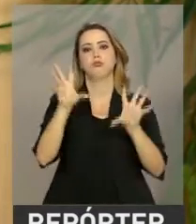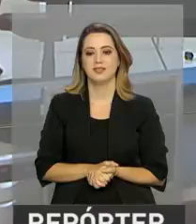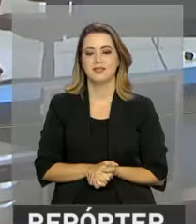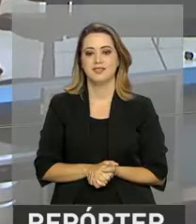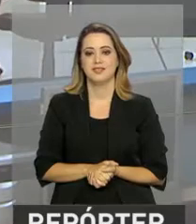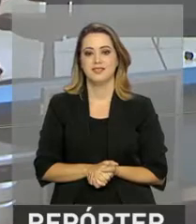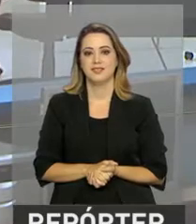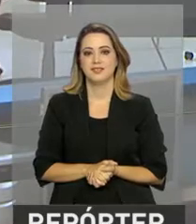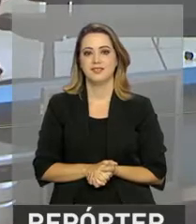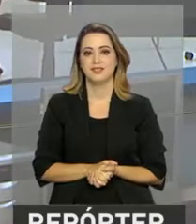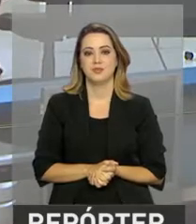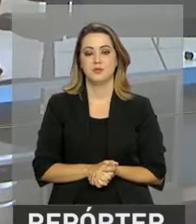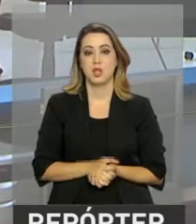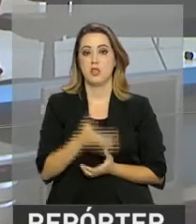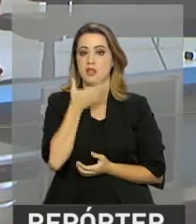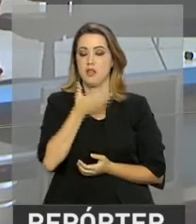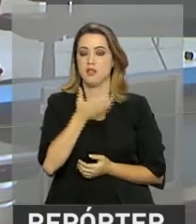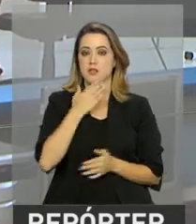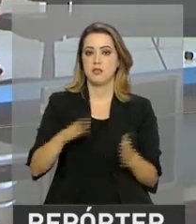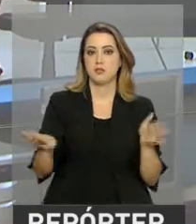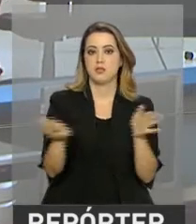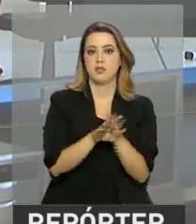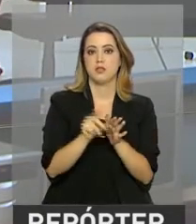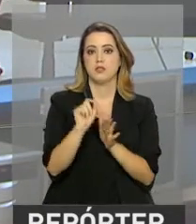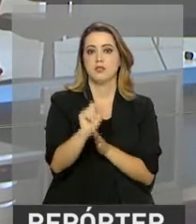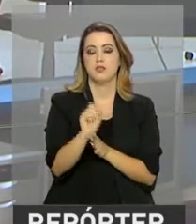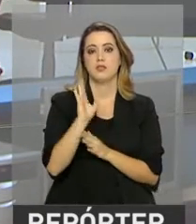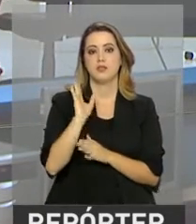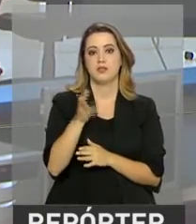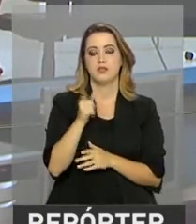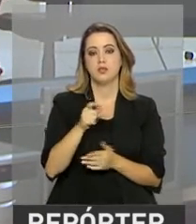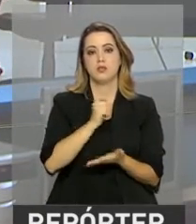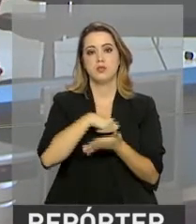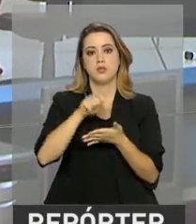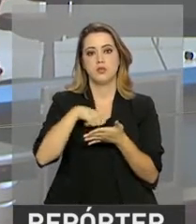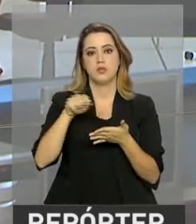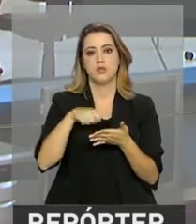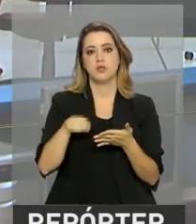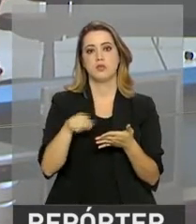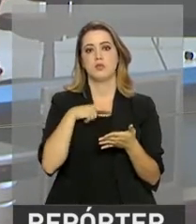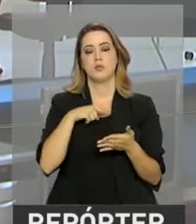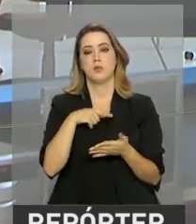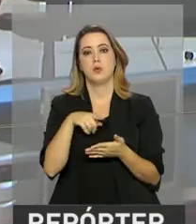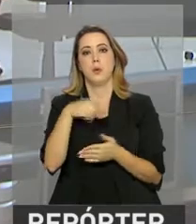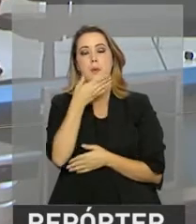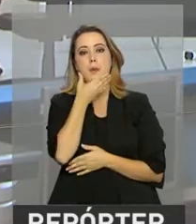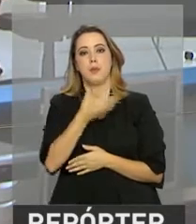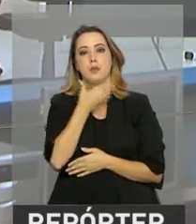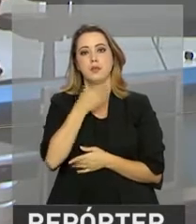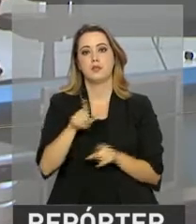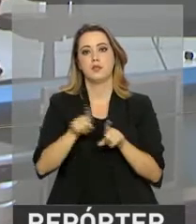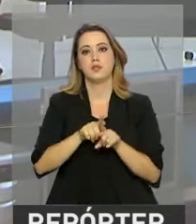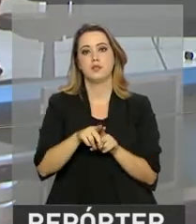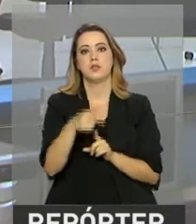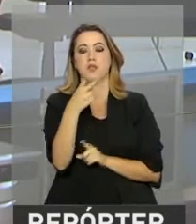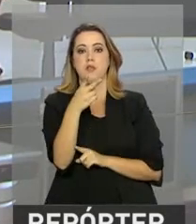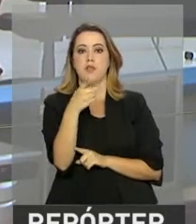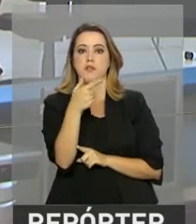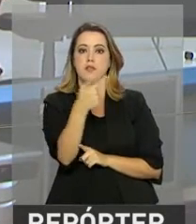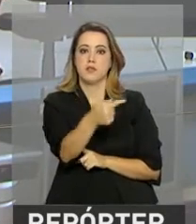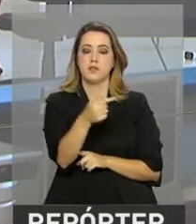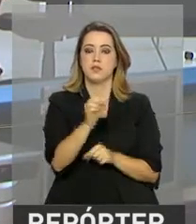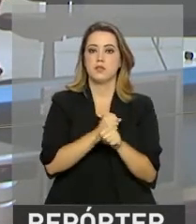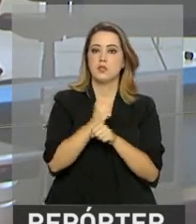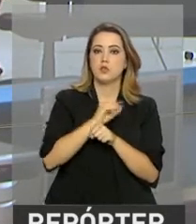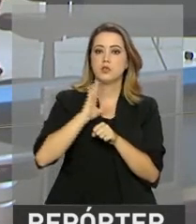televisão. Dezembro está chegando e as crianças já estão escrevendo cartinhas para o Papai Noel. Há 27 anos, os Correios